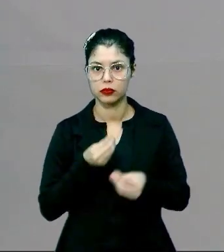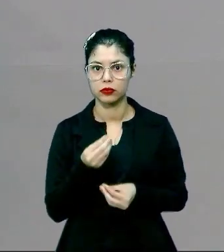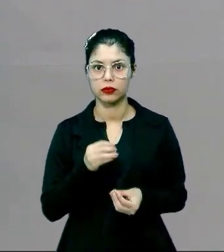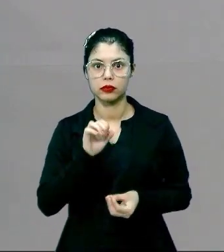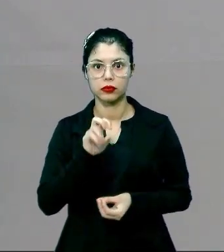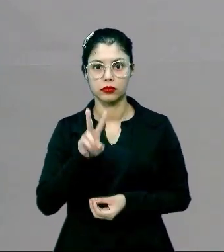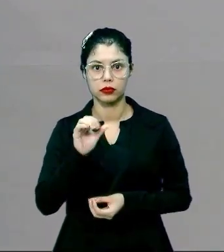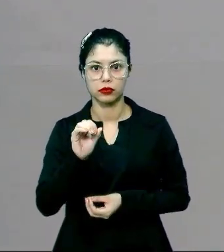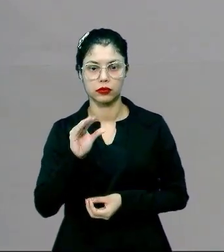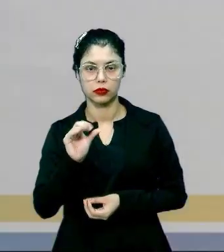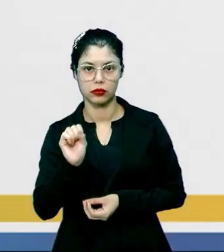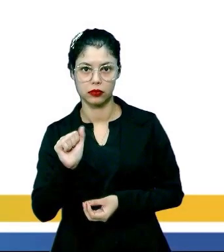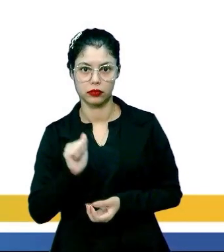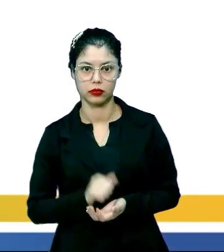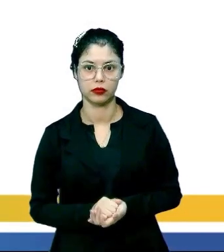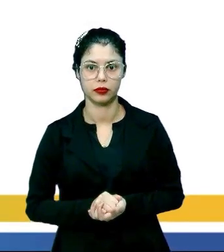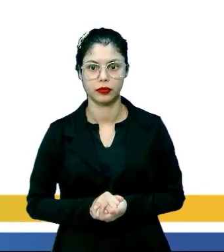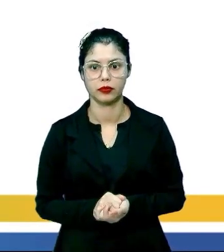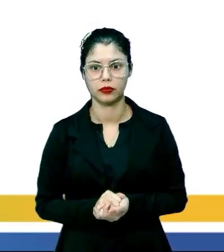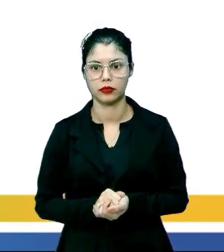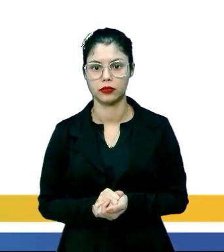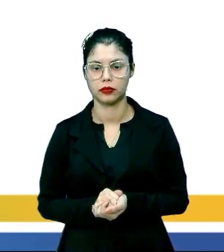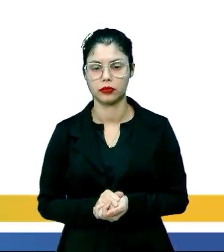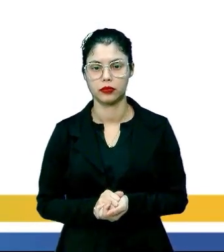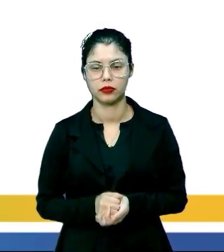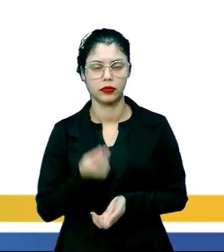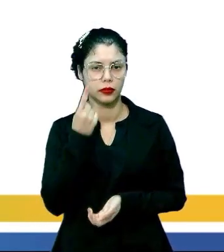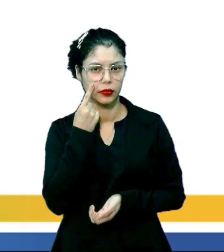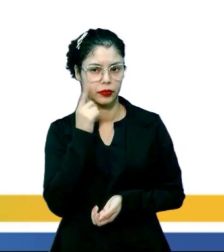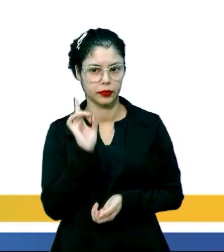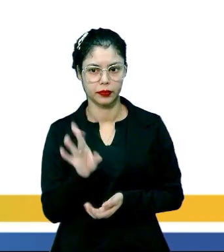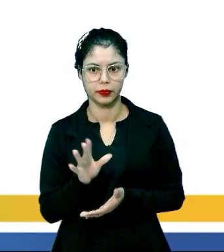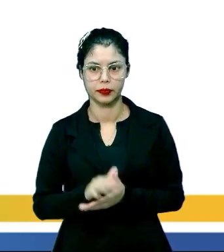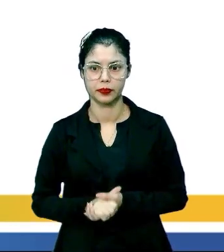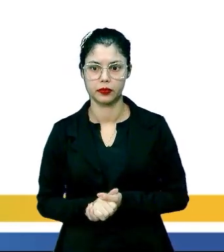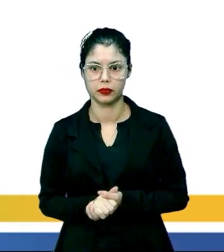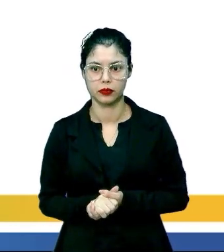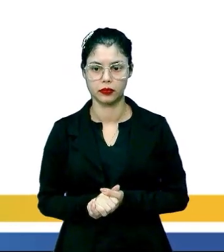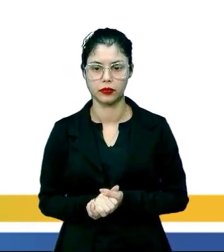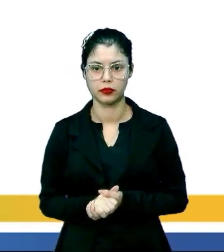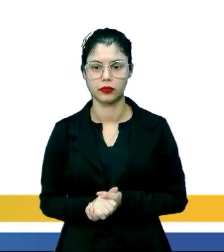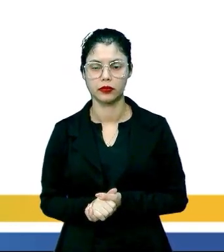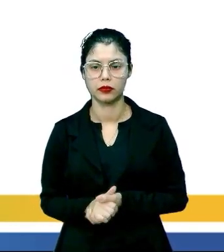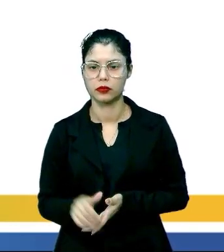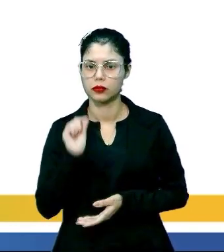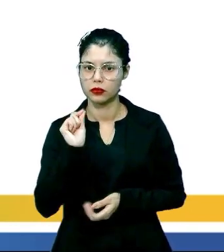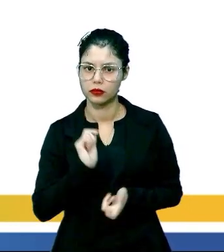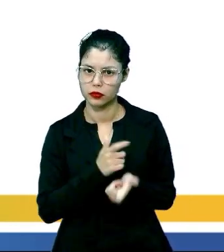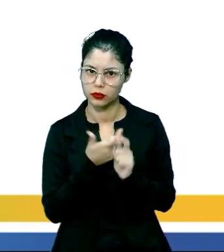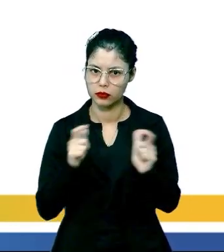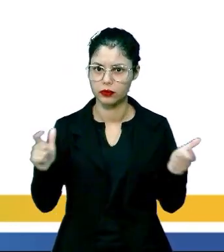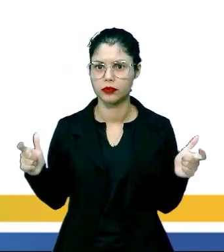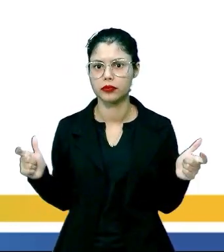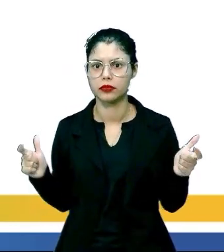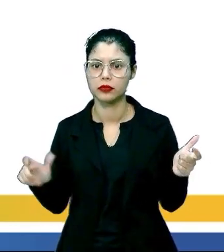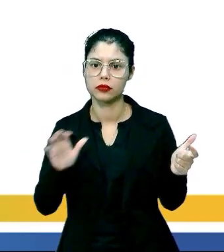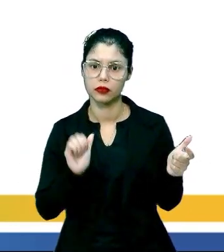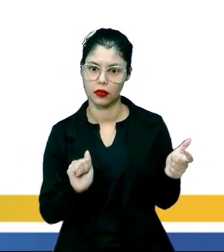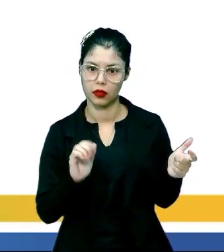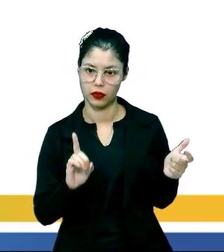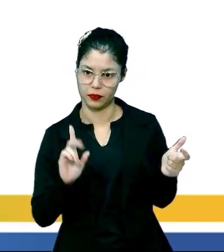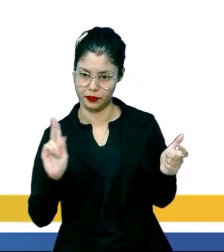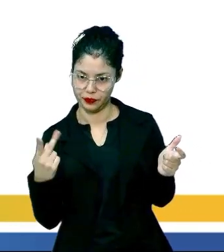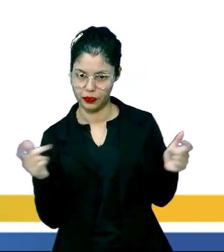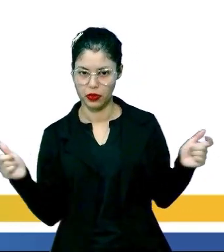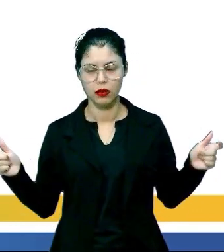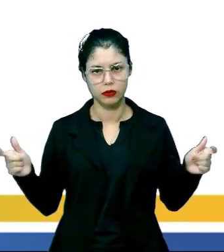como vasopressina, tá certo? E olha só, o que pode aumentar o ADH